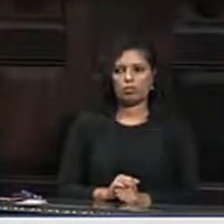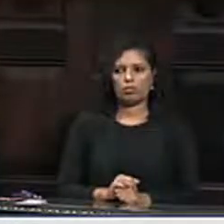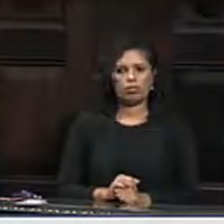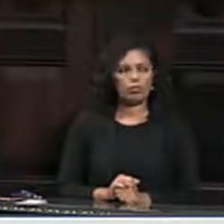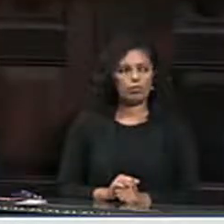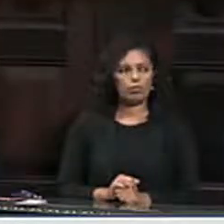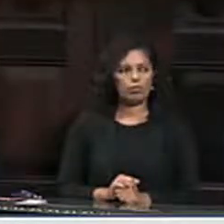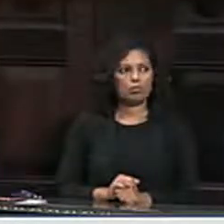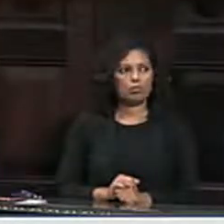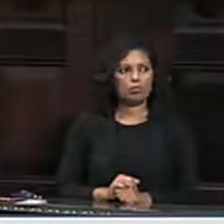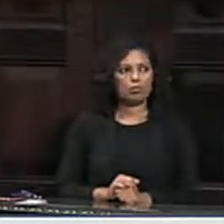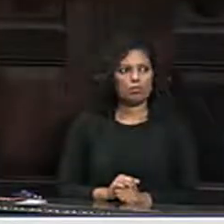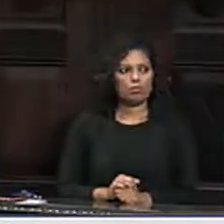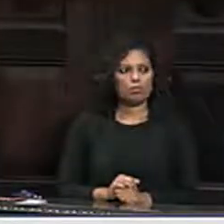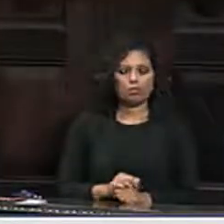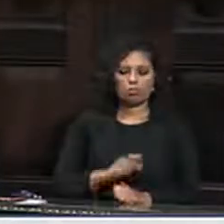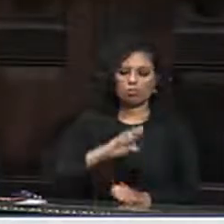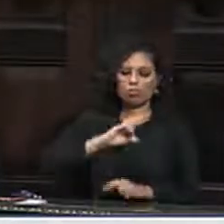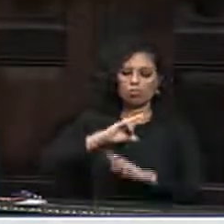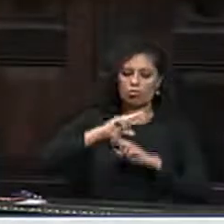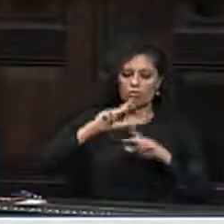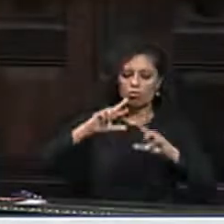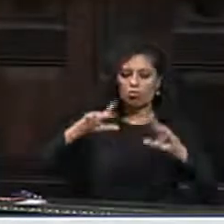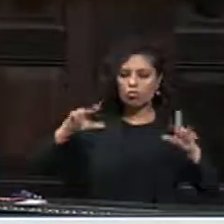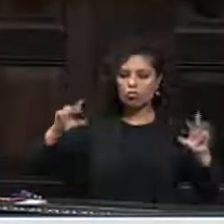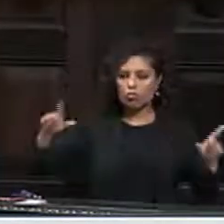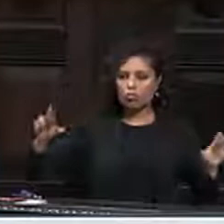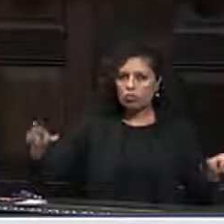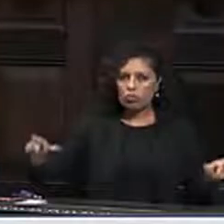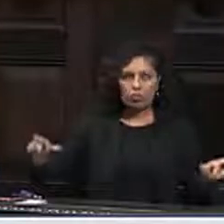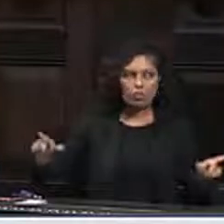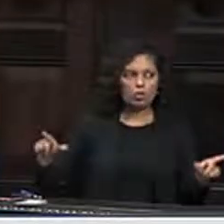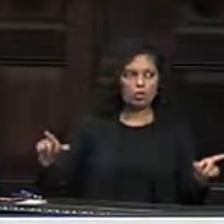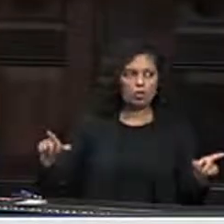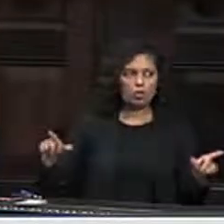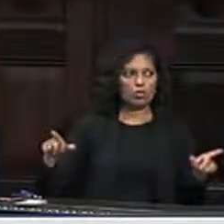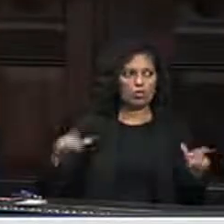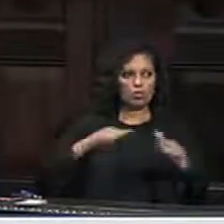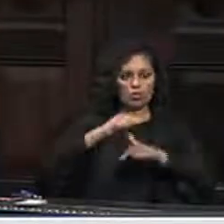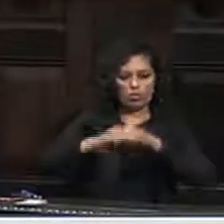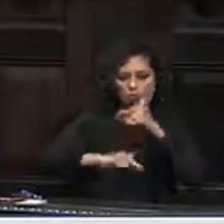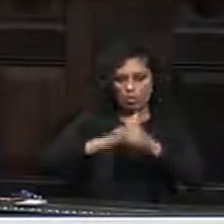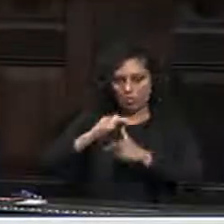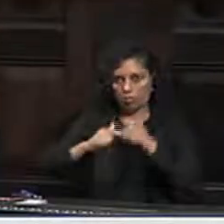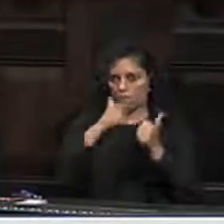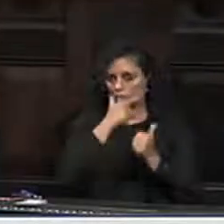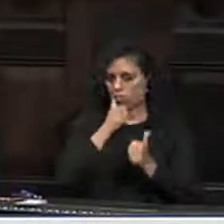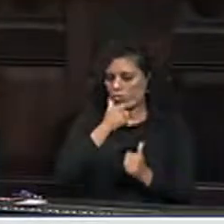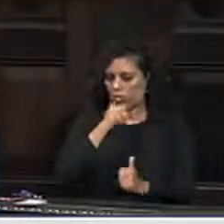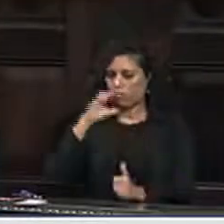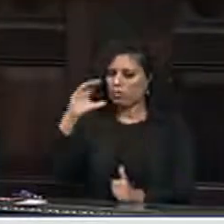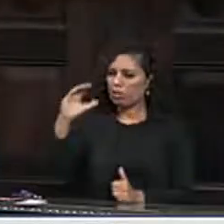Nos sucessivos mandatos do senhor Sérgio Cabral,